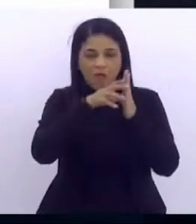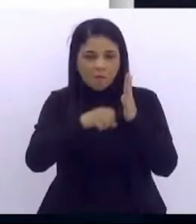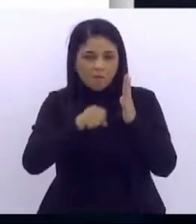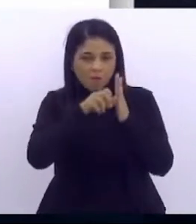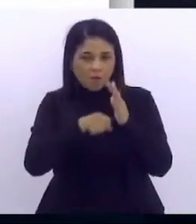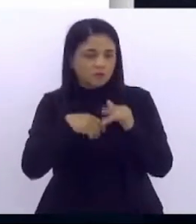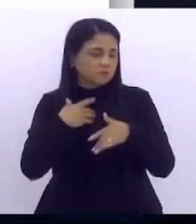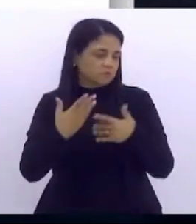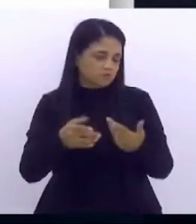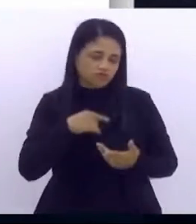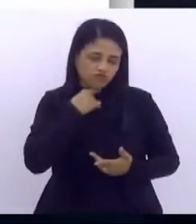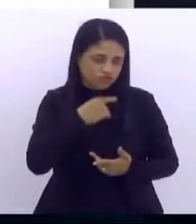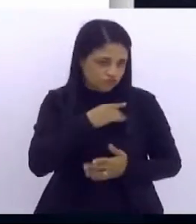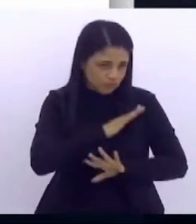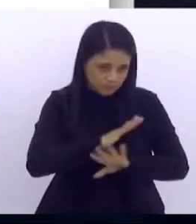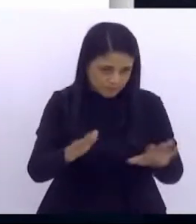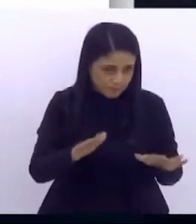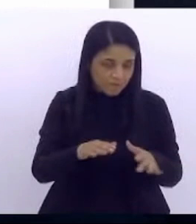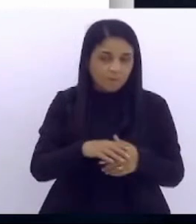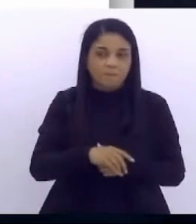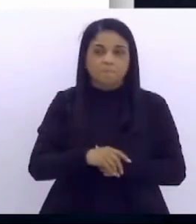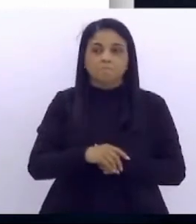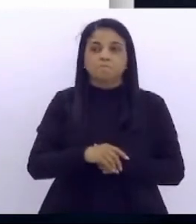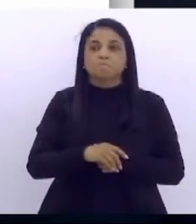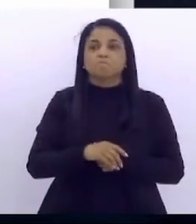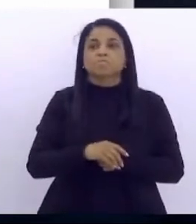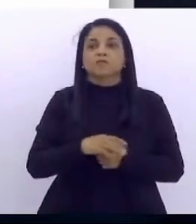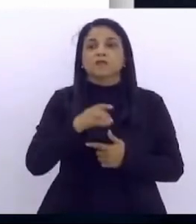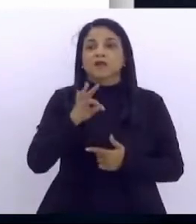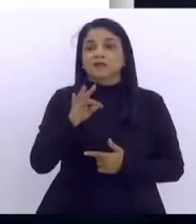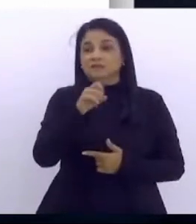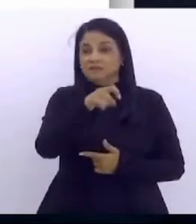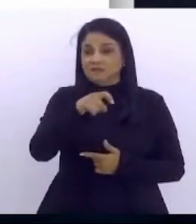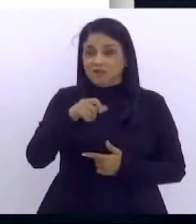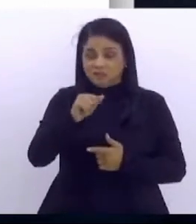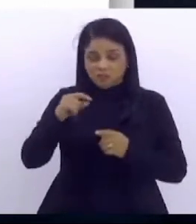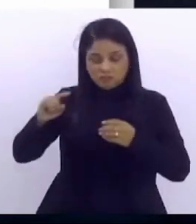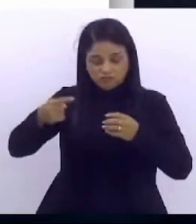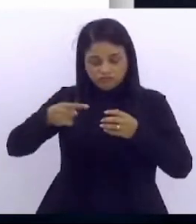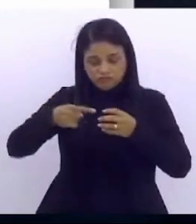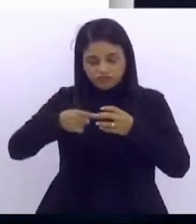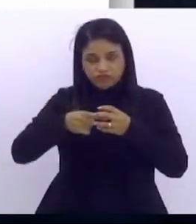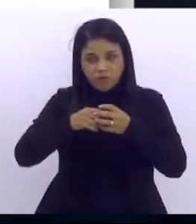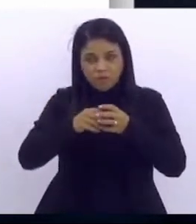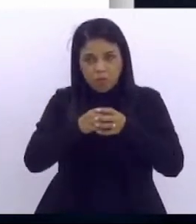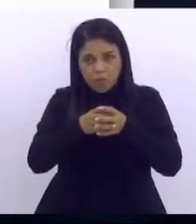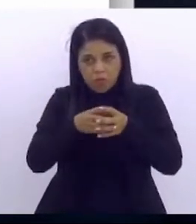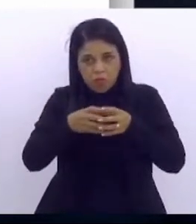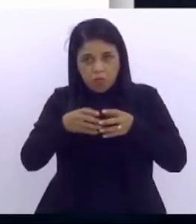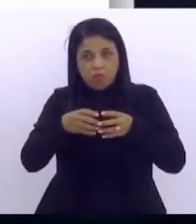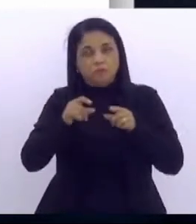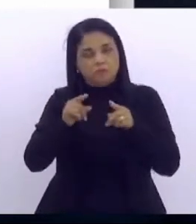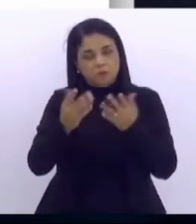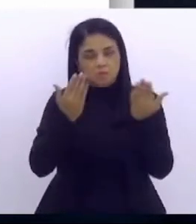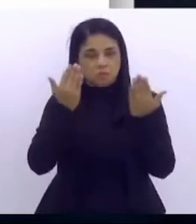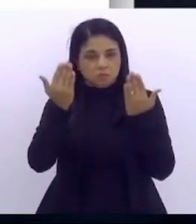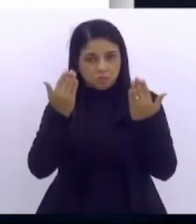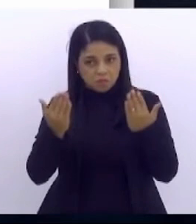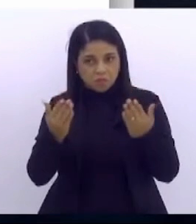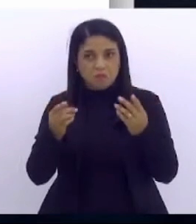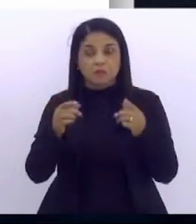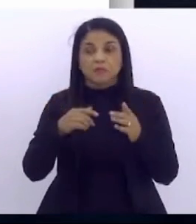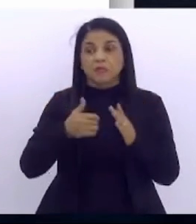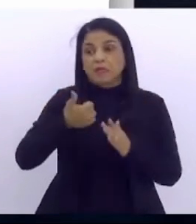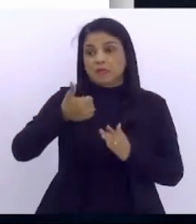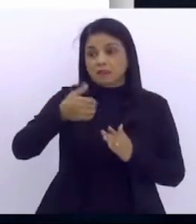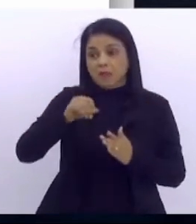tempo. Não. E se você olha a taxa de fecundidade, ela também bate, porque houve uma acentuação. Então, 10 mil abortos provavelmente